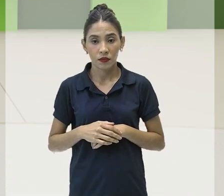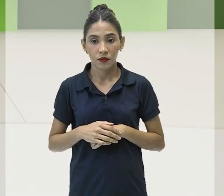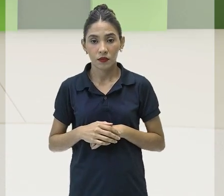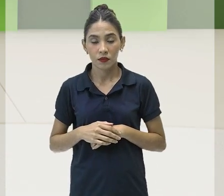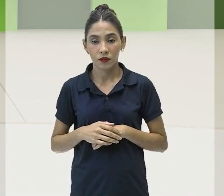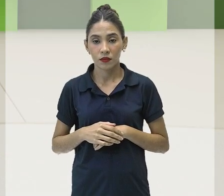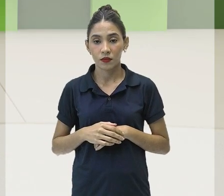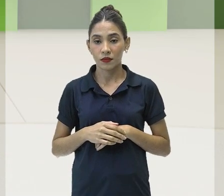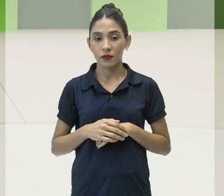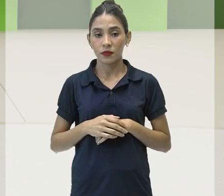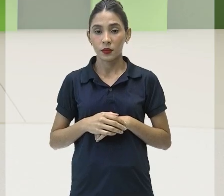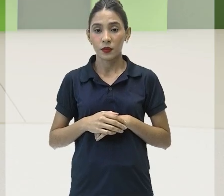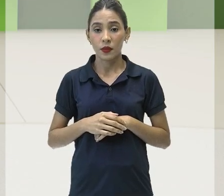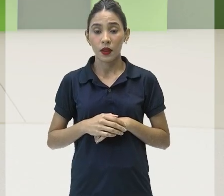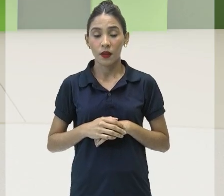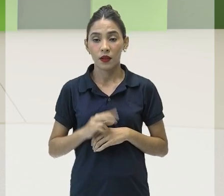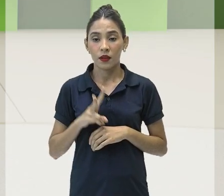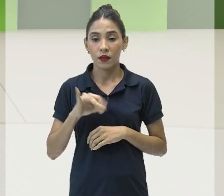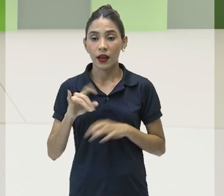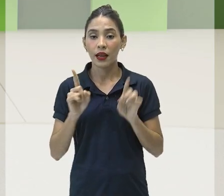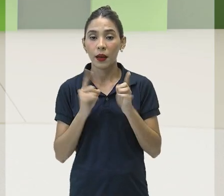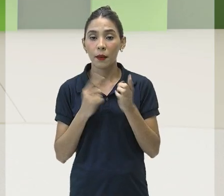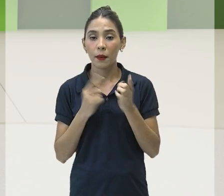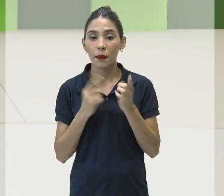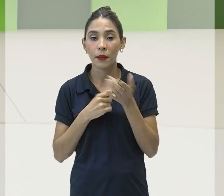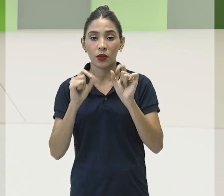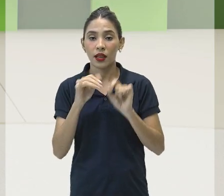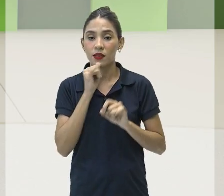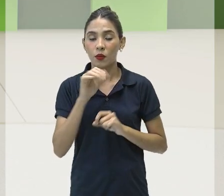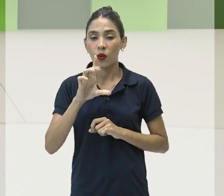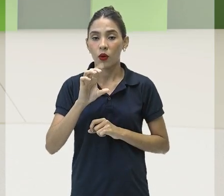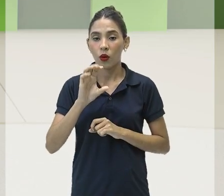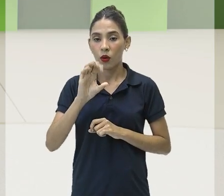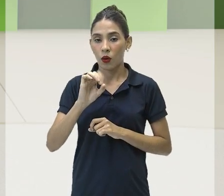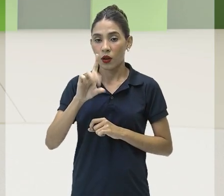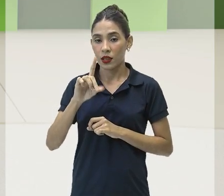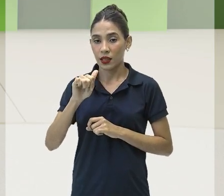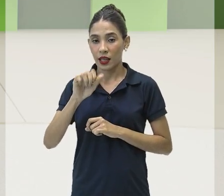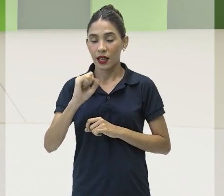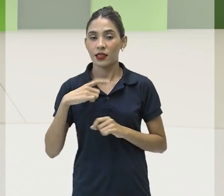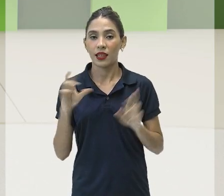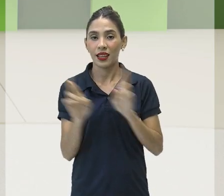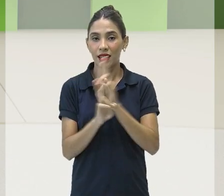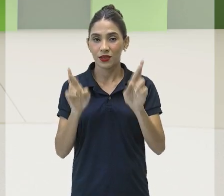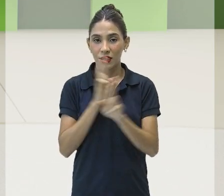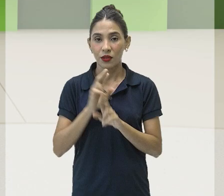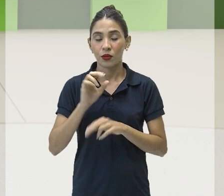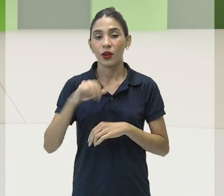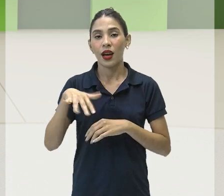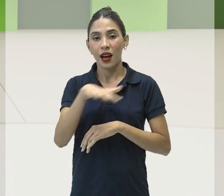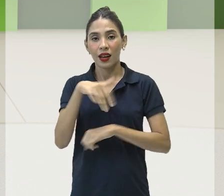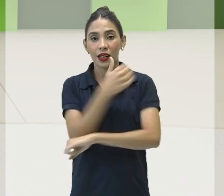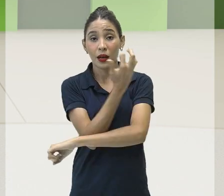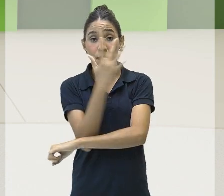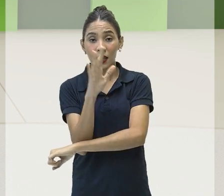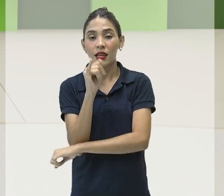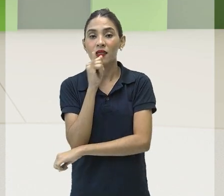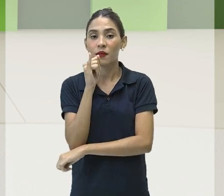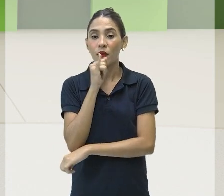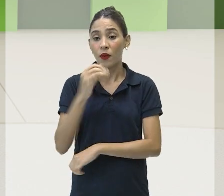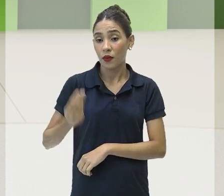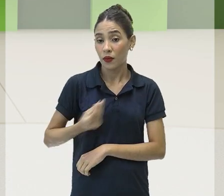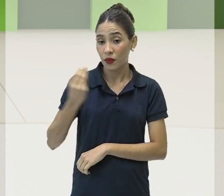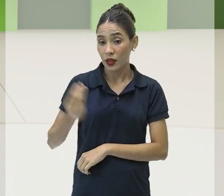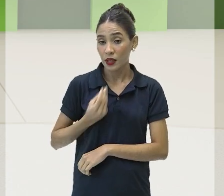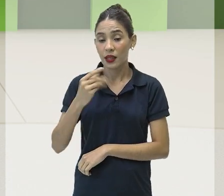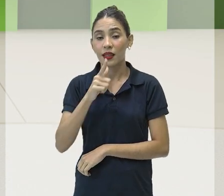vocês. Ela traz para a gente os ODS relacionados ao meio ambiente, onde fala sobre a vida na água,